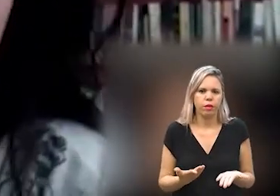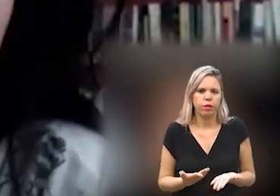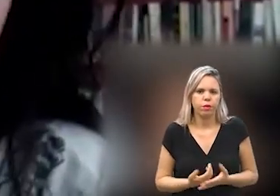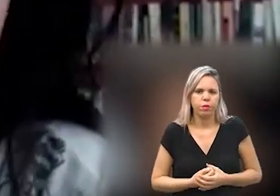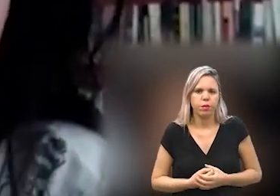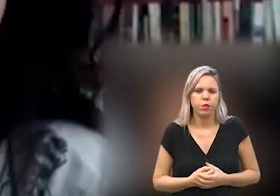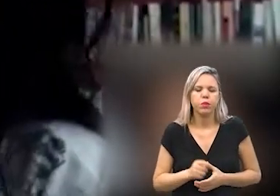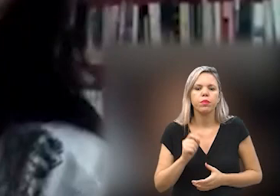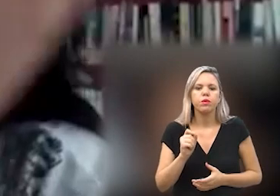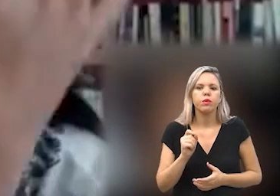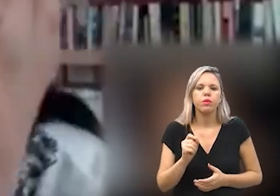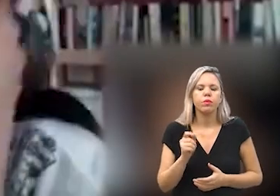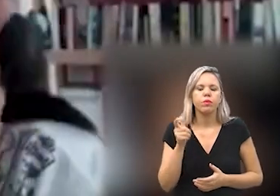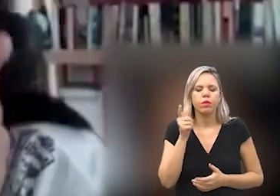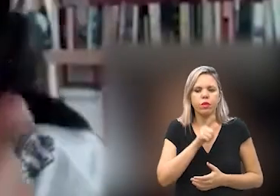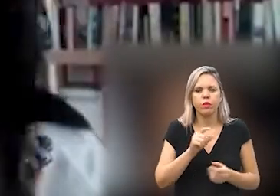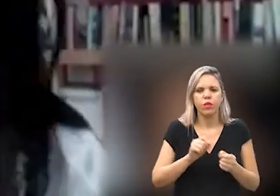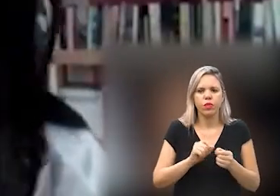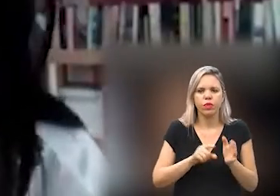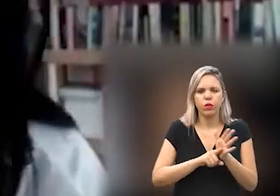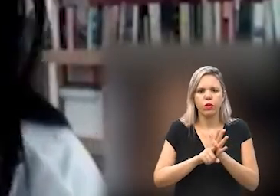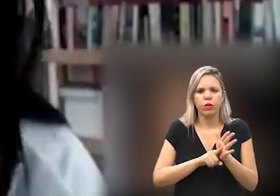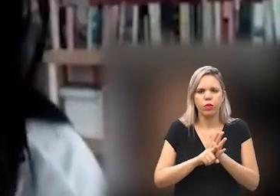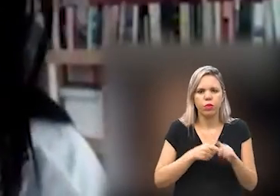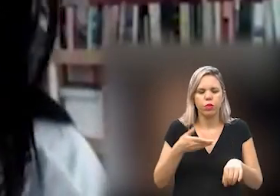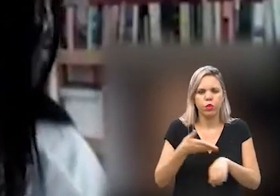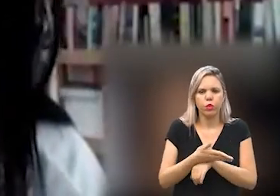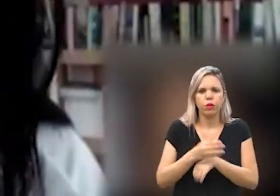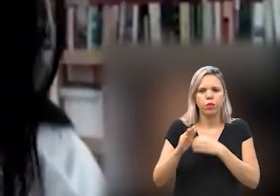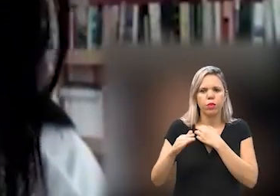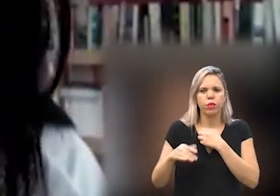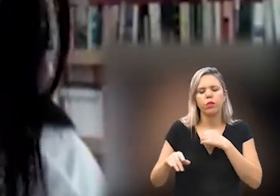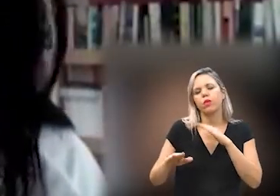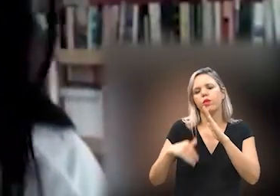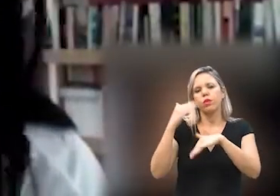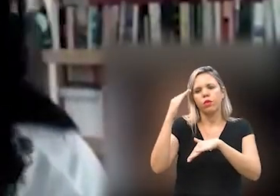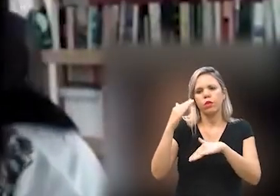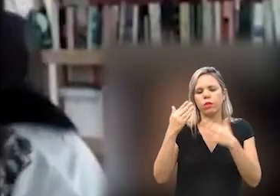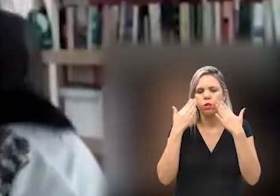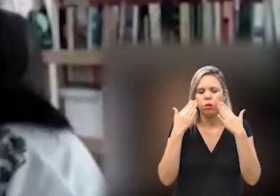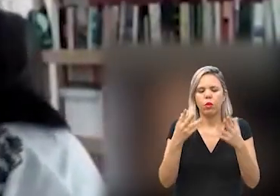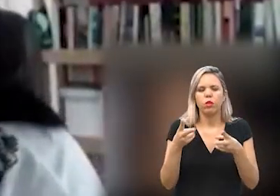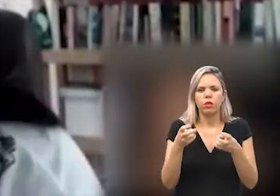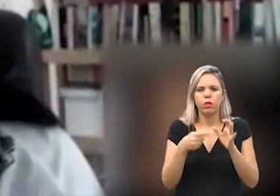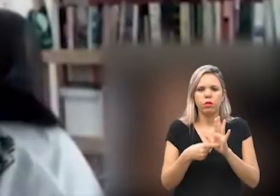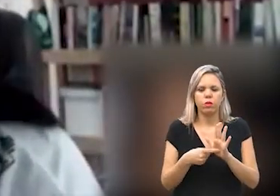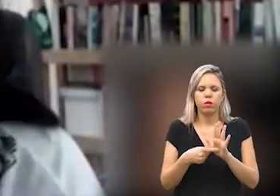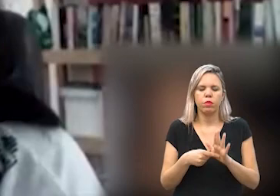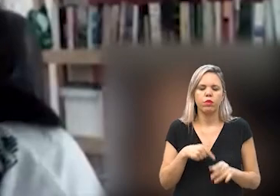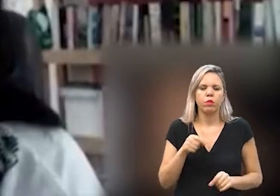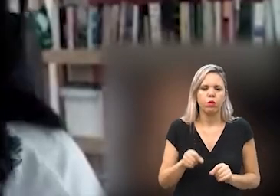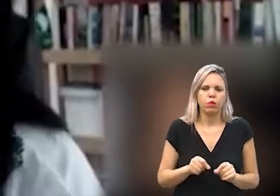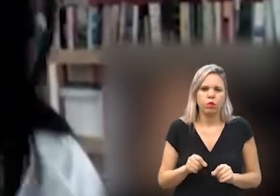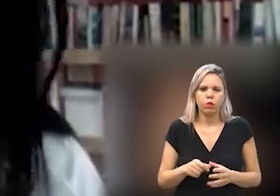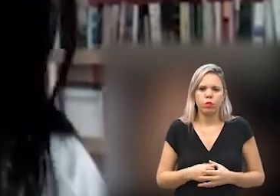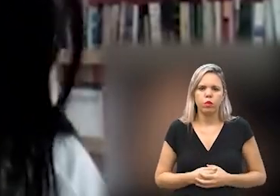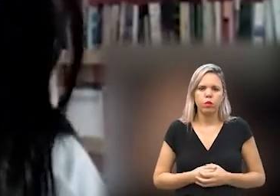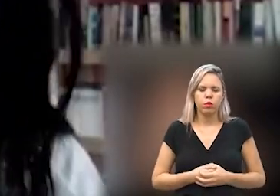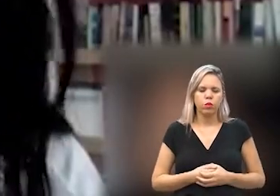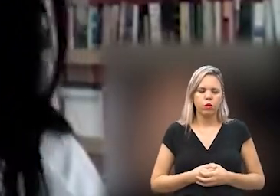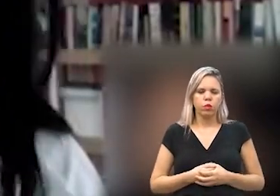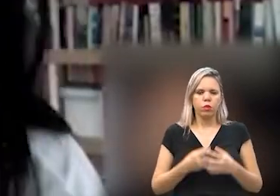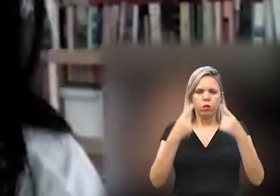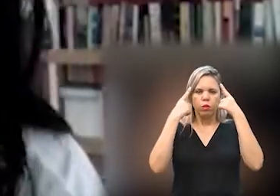E quem consegue fazer pesquisa e acessar para além do aparente tem mostrado que